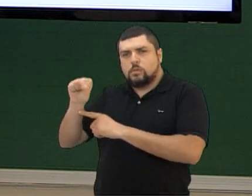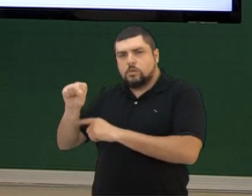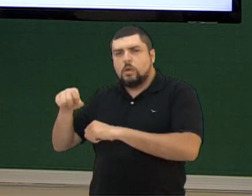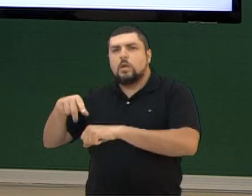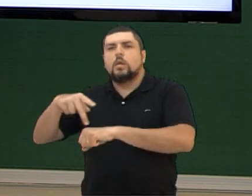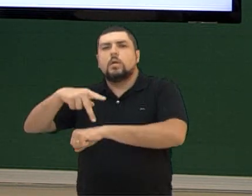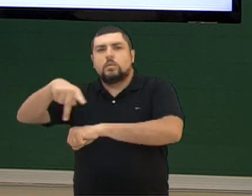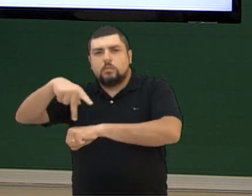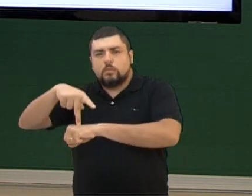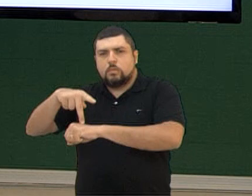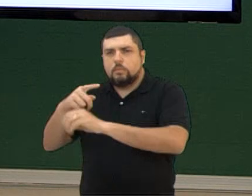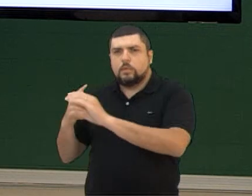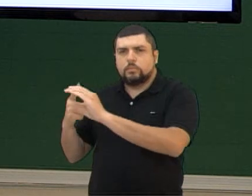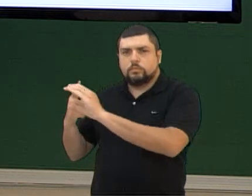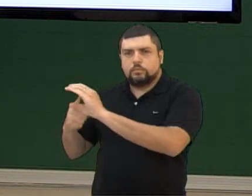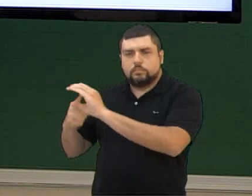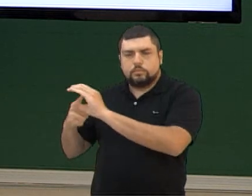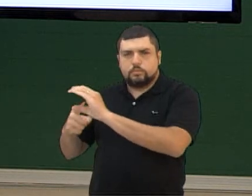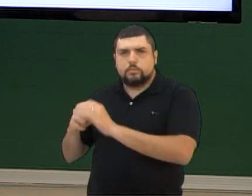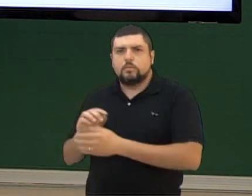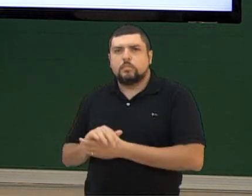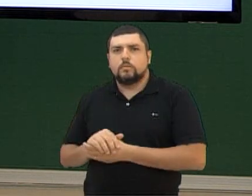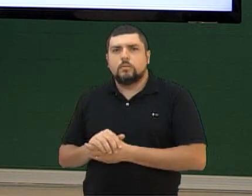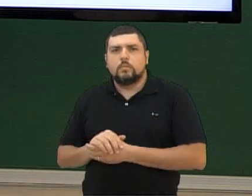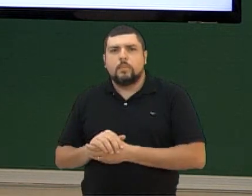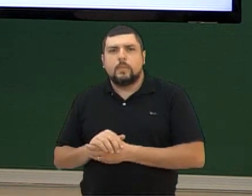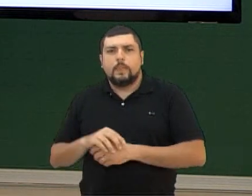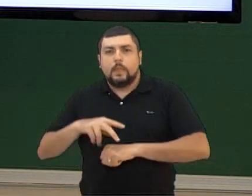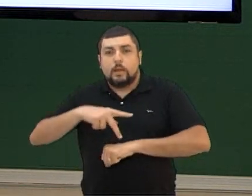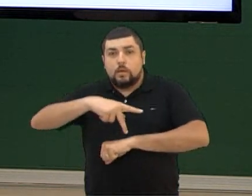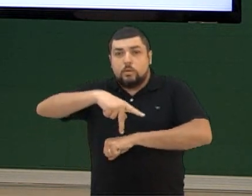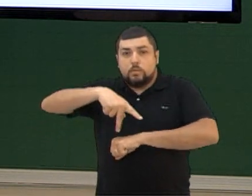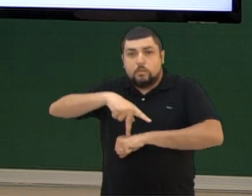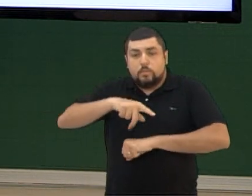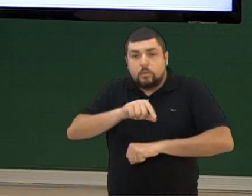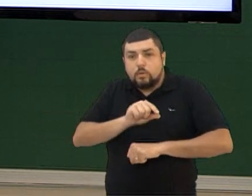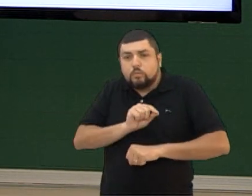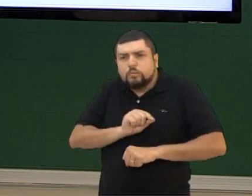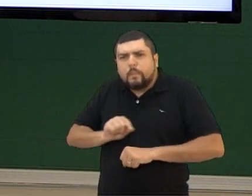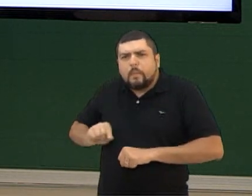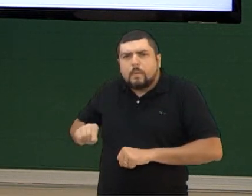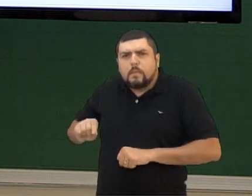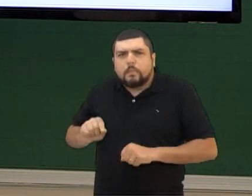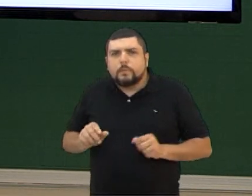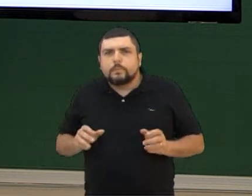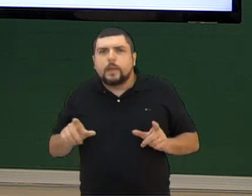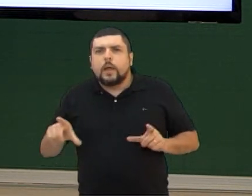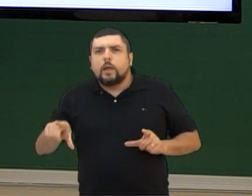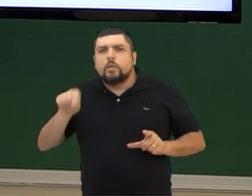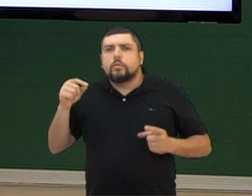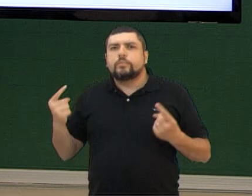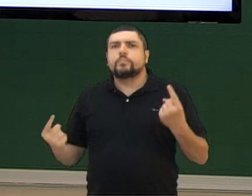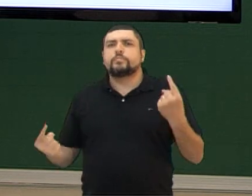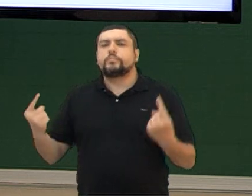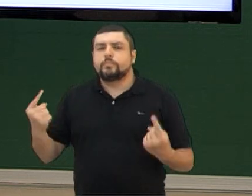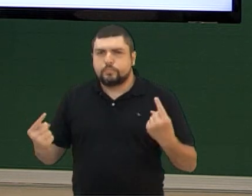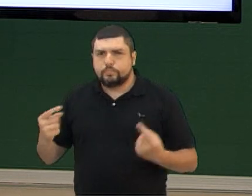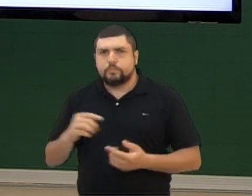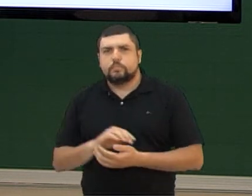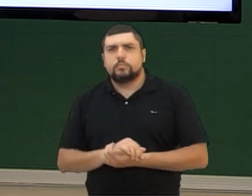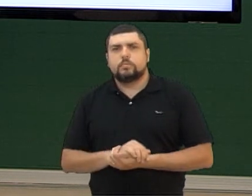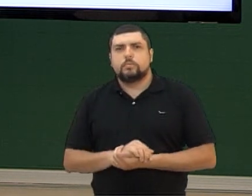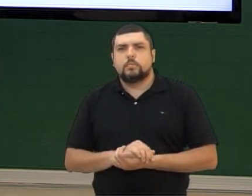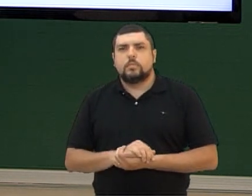todos os países do mundo tiveram que se alinhar a essas duas potências. Acirramento de diferenças